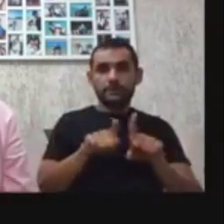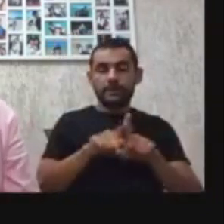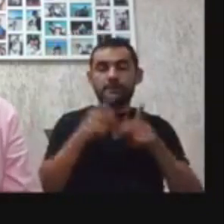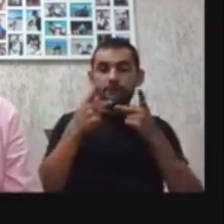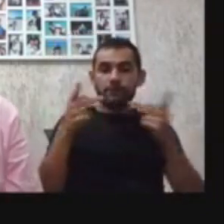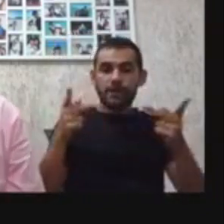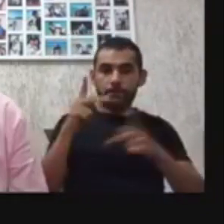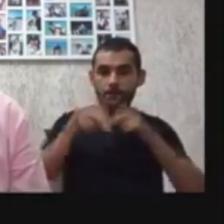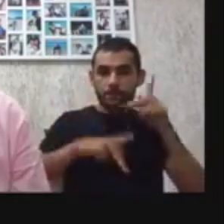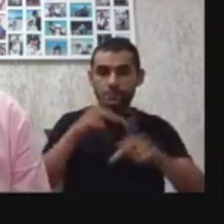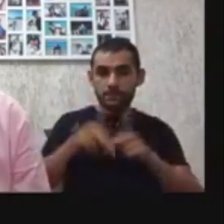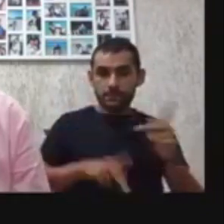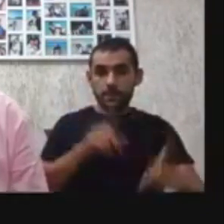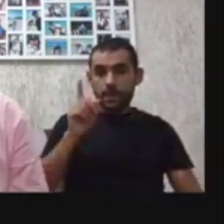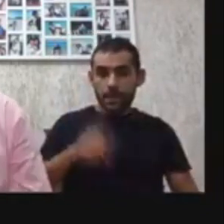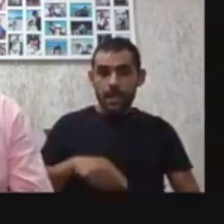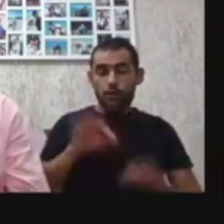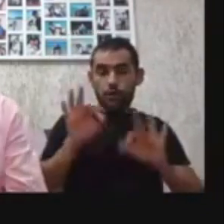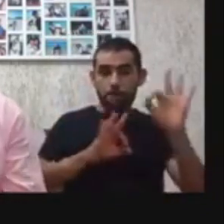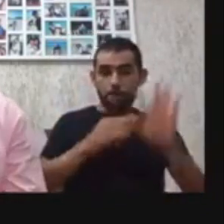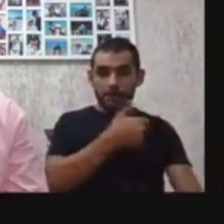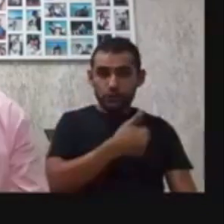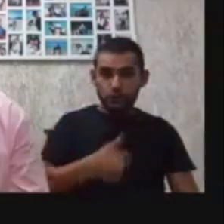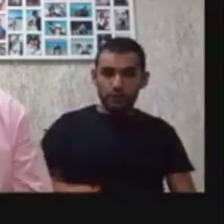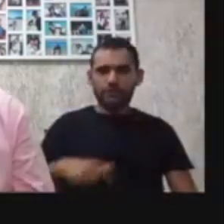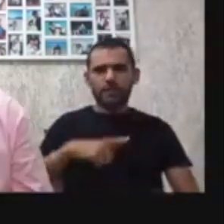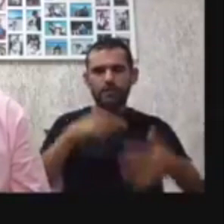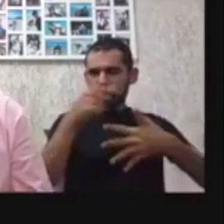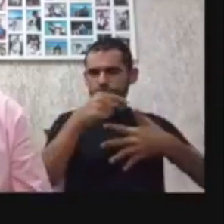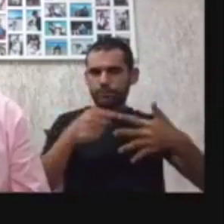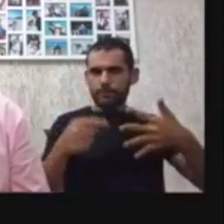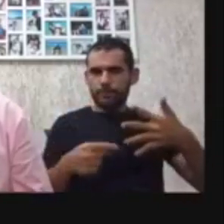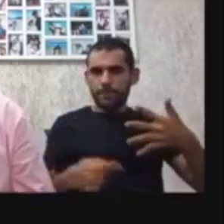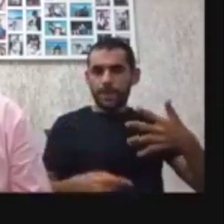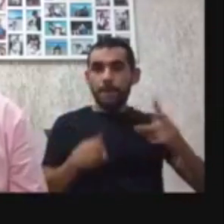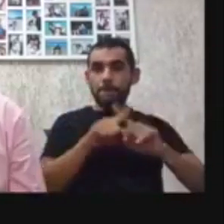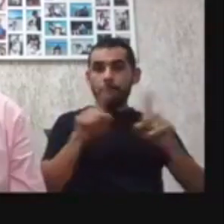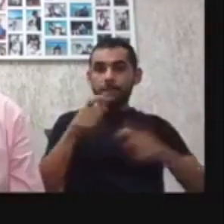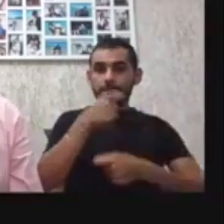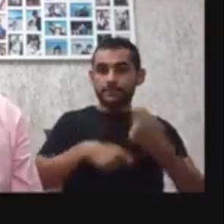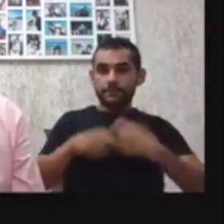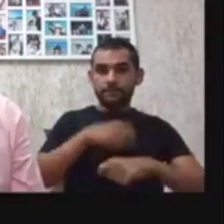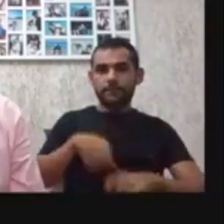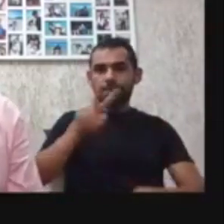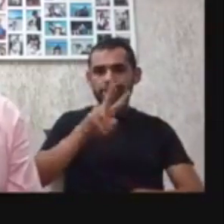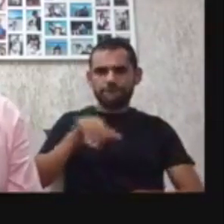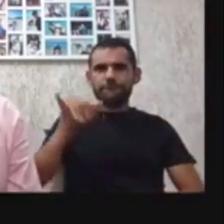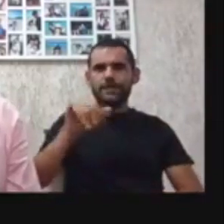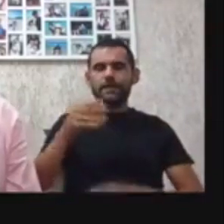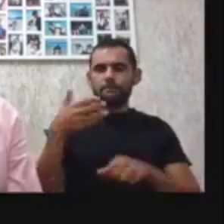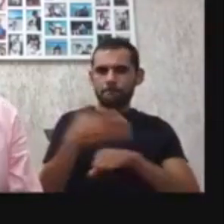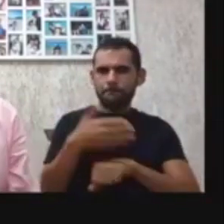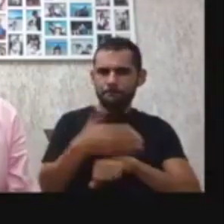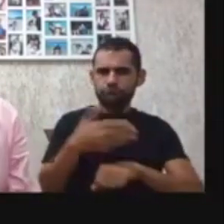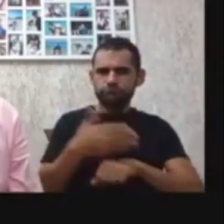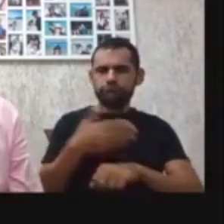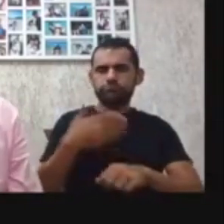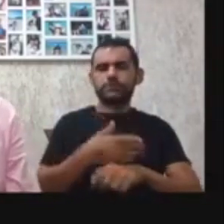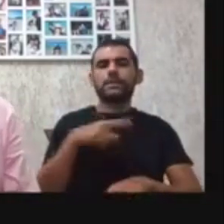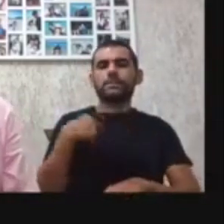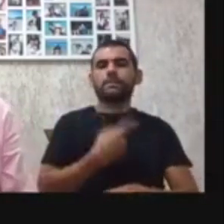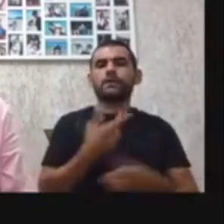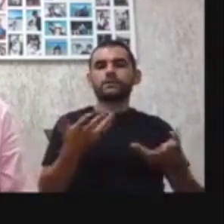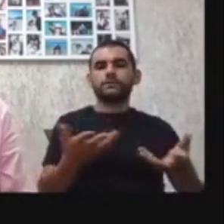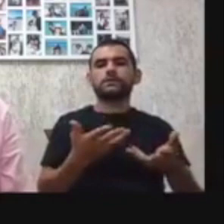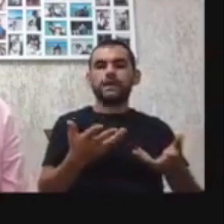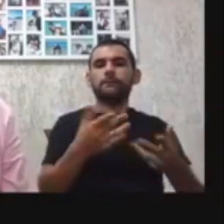a população que é um plano de governo que tem tópicos, mas a nossa gestão será uma gestão participativa e nós